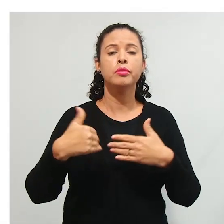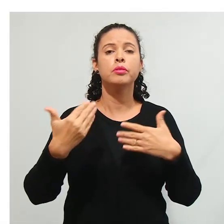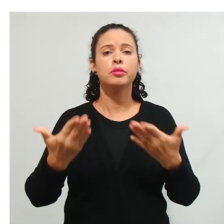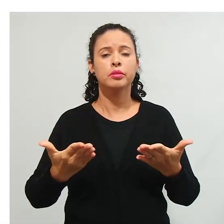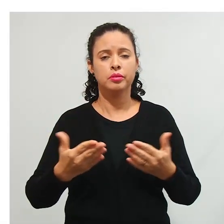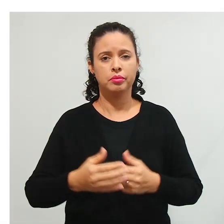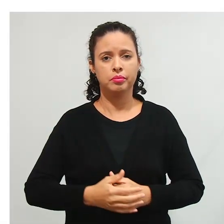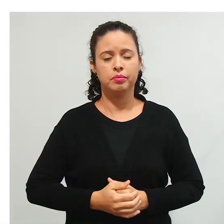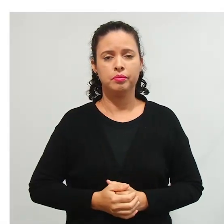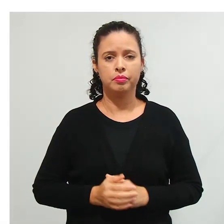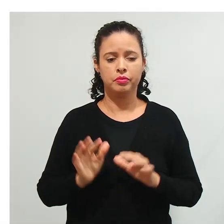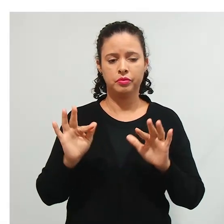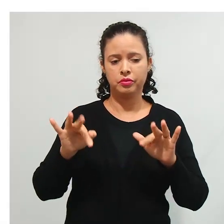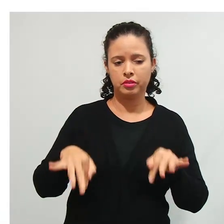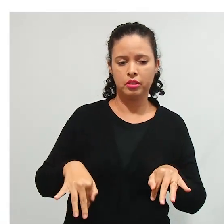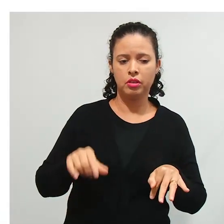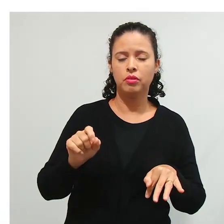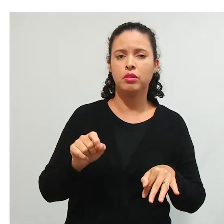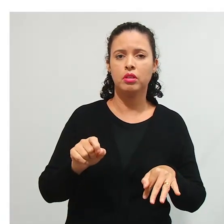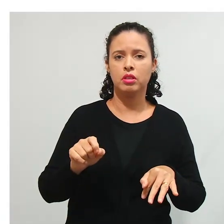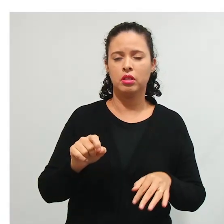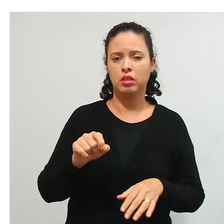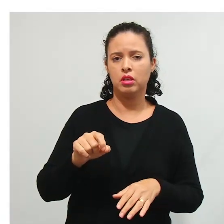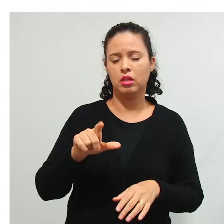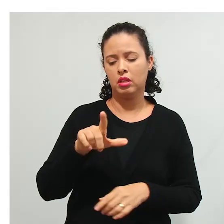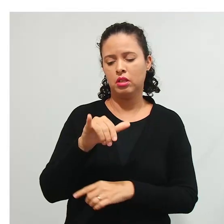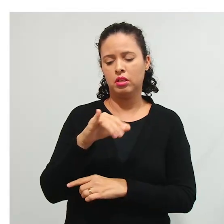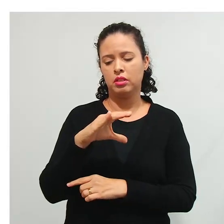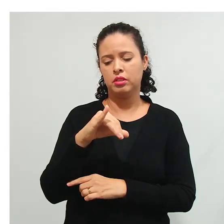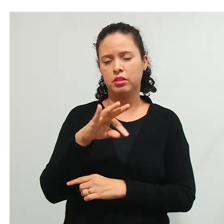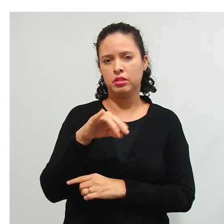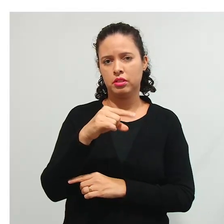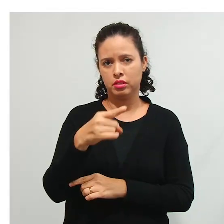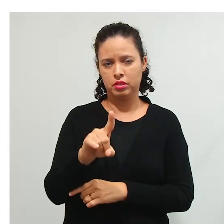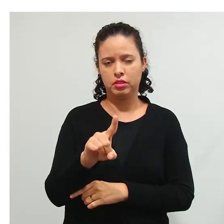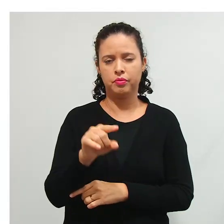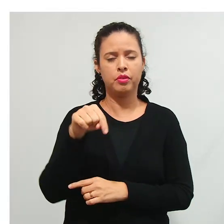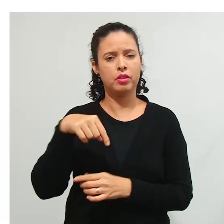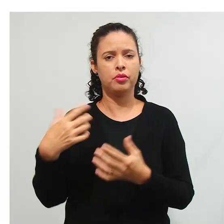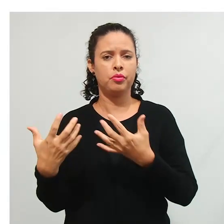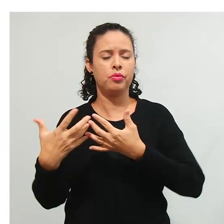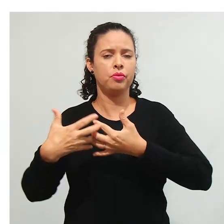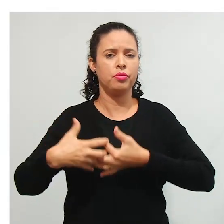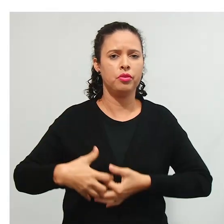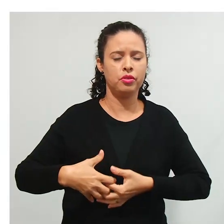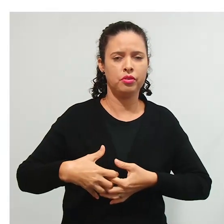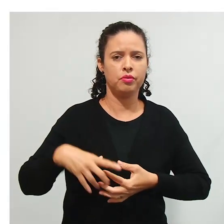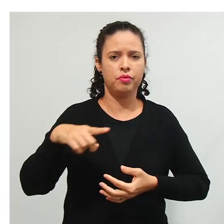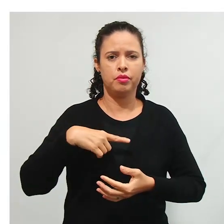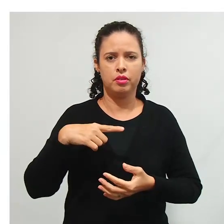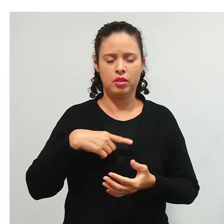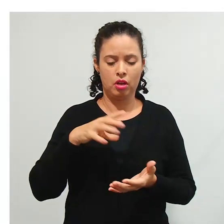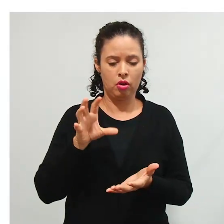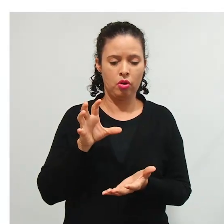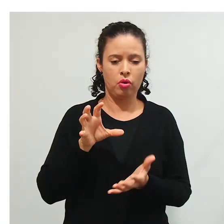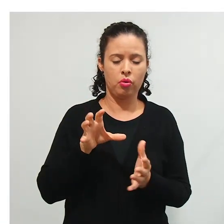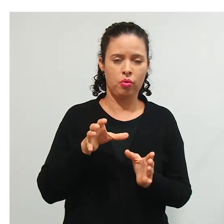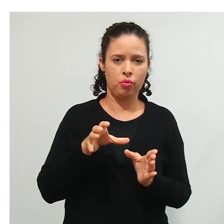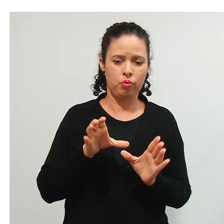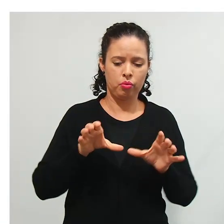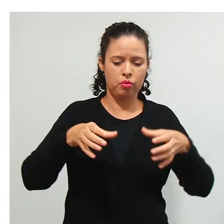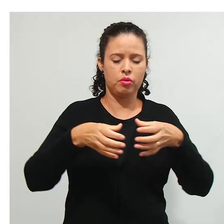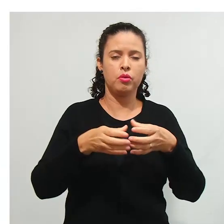lá. Finalizei a licitação. Então o IFRO, ele tem a coordenação